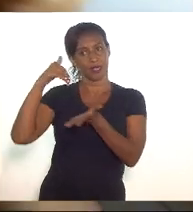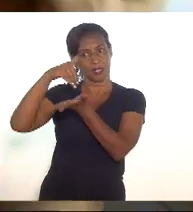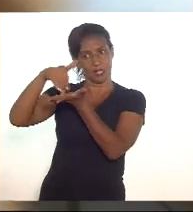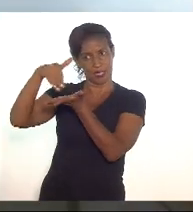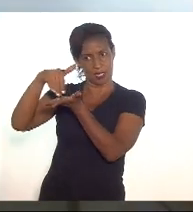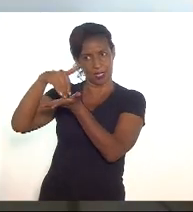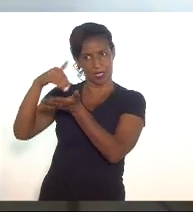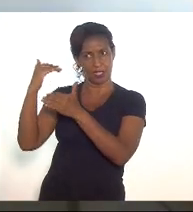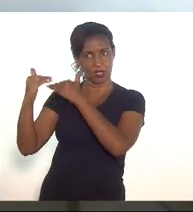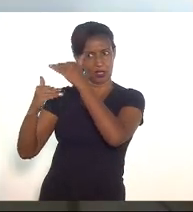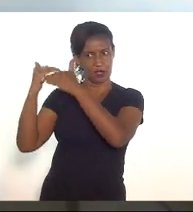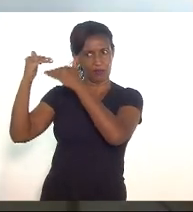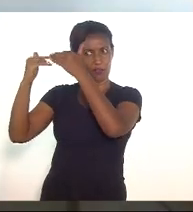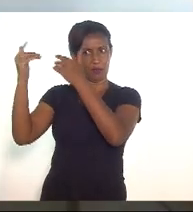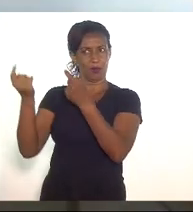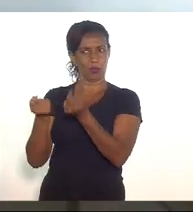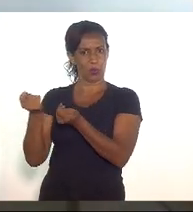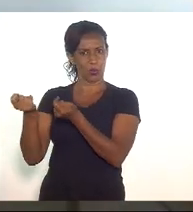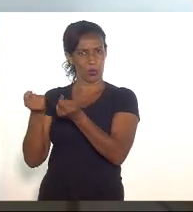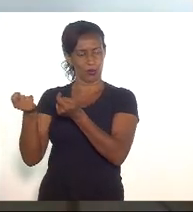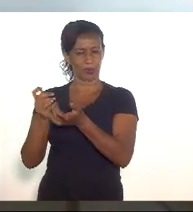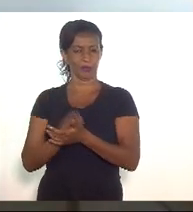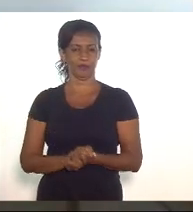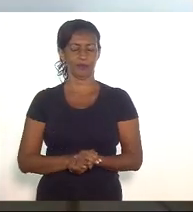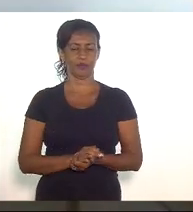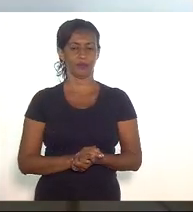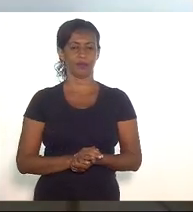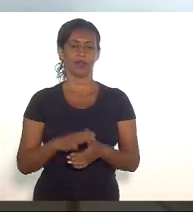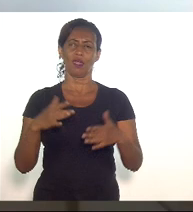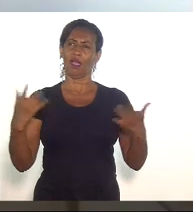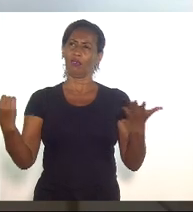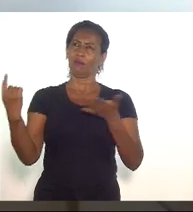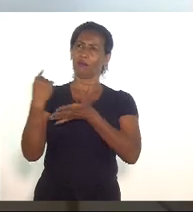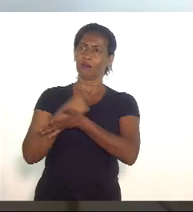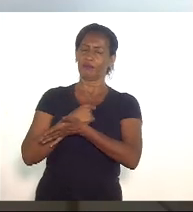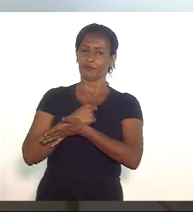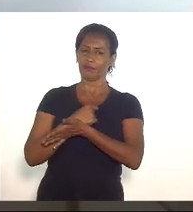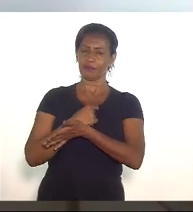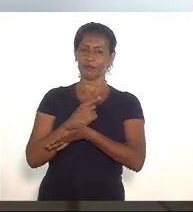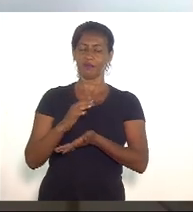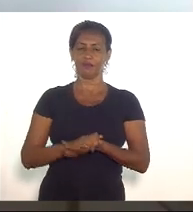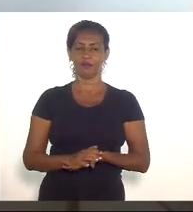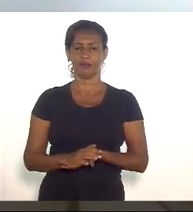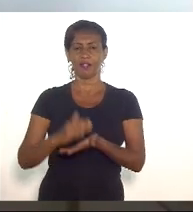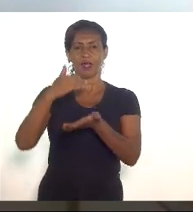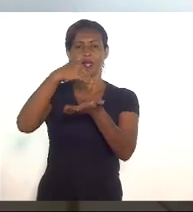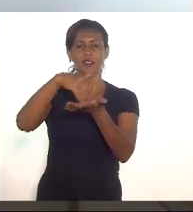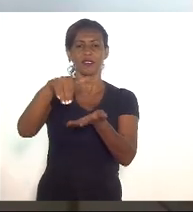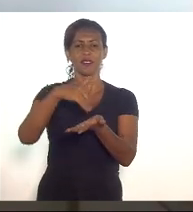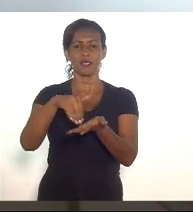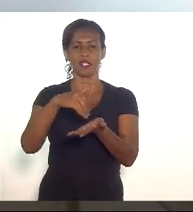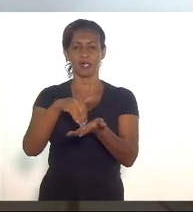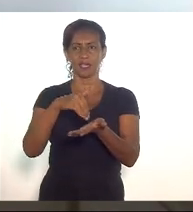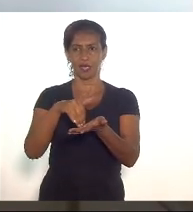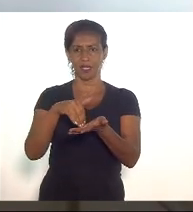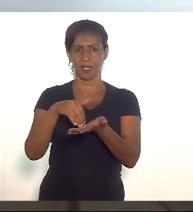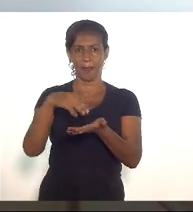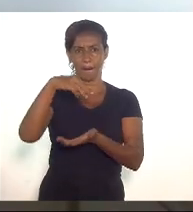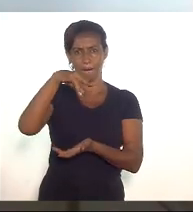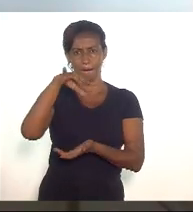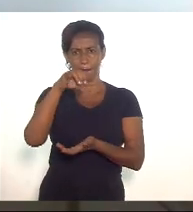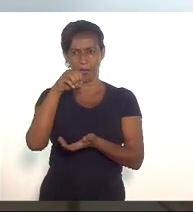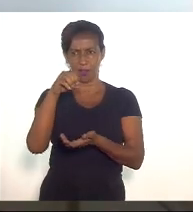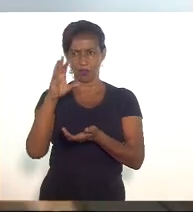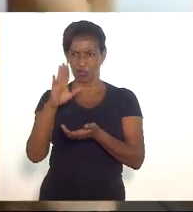de Desenvolvimento Econômico. Aí eu me pergunto, as secretarias meio